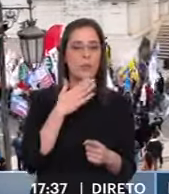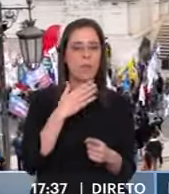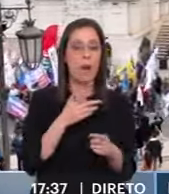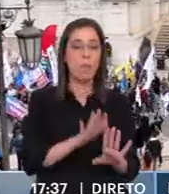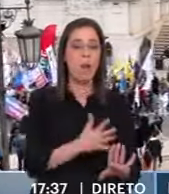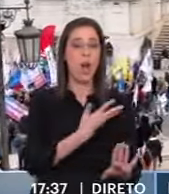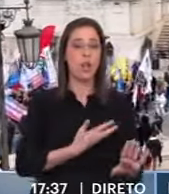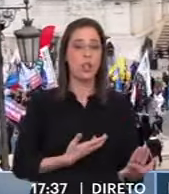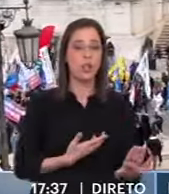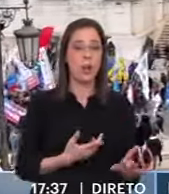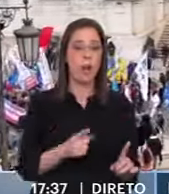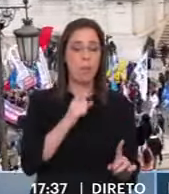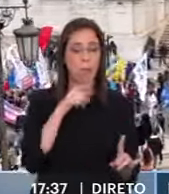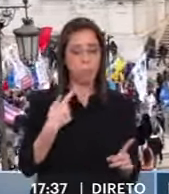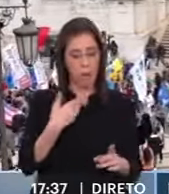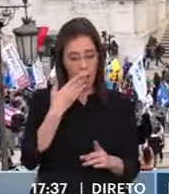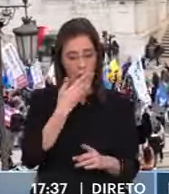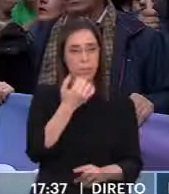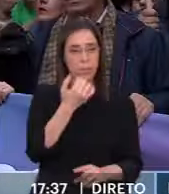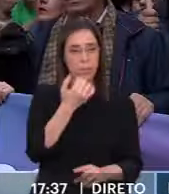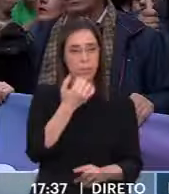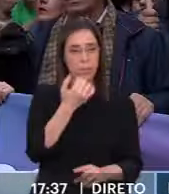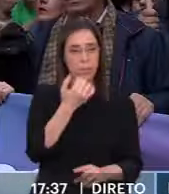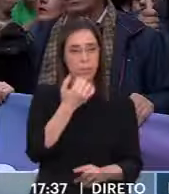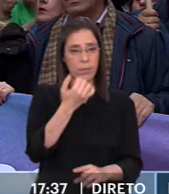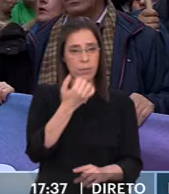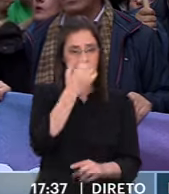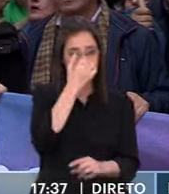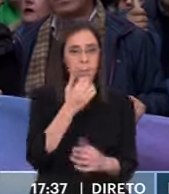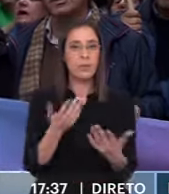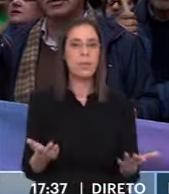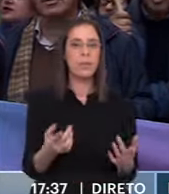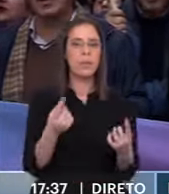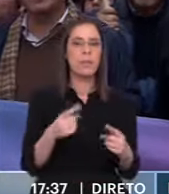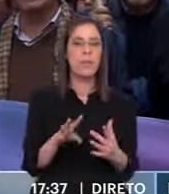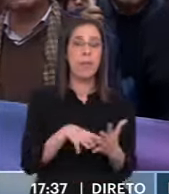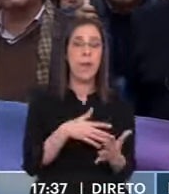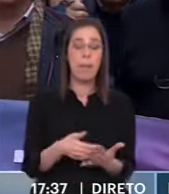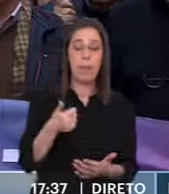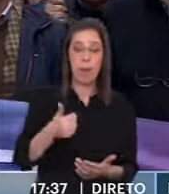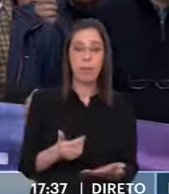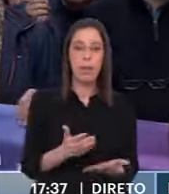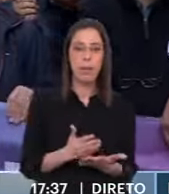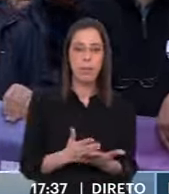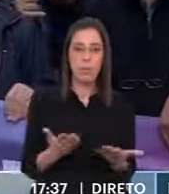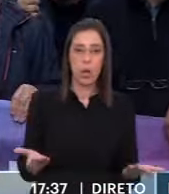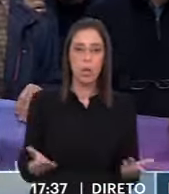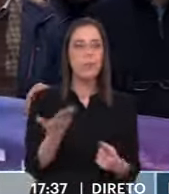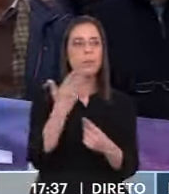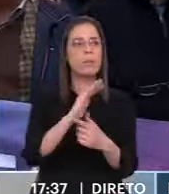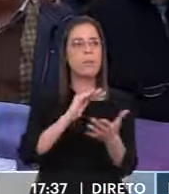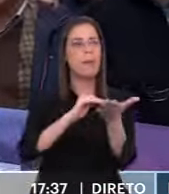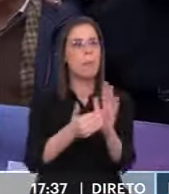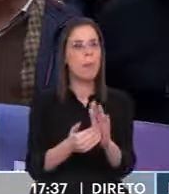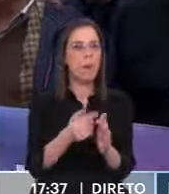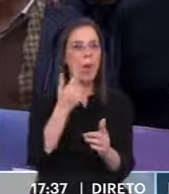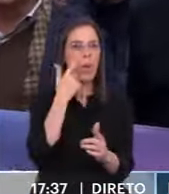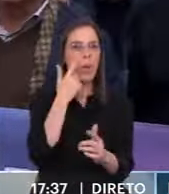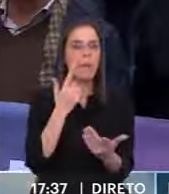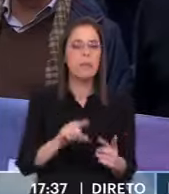podiam estar a servir os alunos em contexto de sala de aula. Flint Lima, e há aqui um plano agora... B das escolas para a realização, por exemplo, das provas da